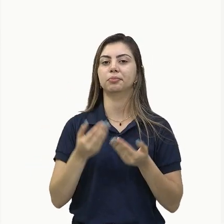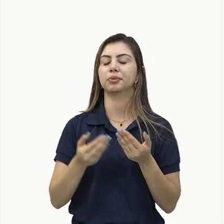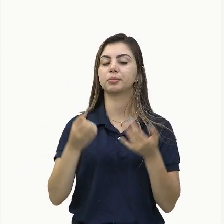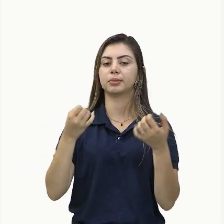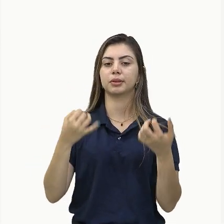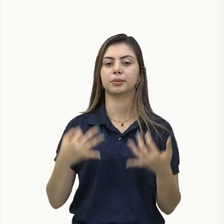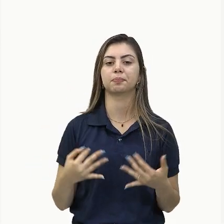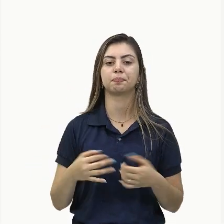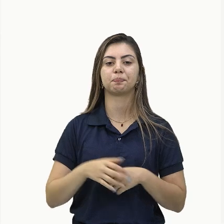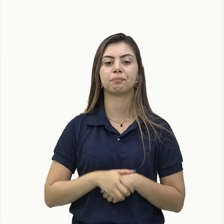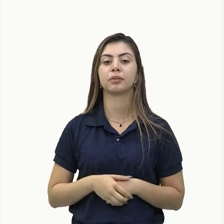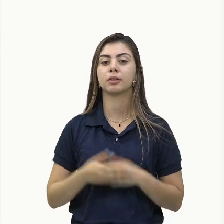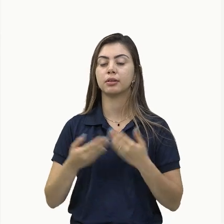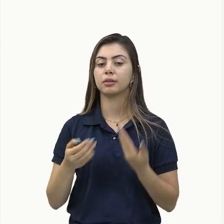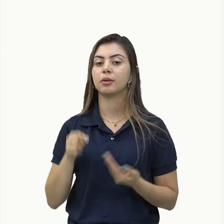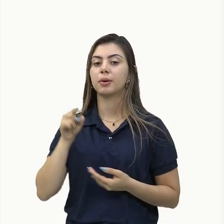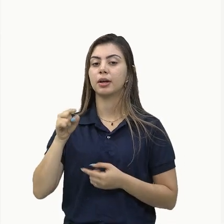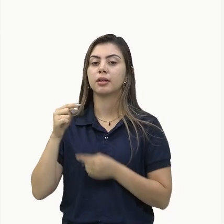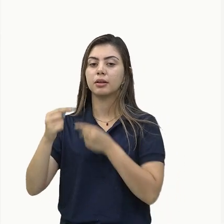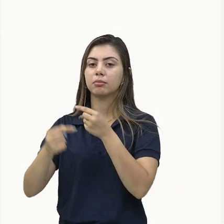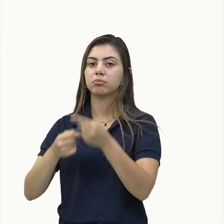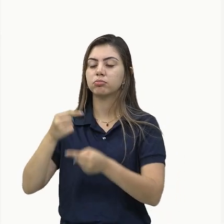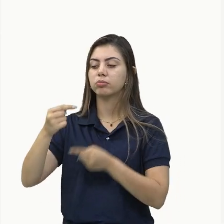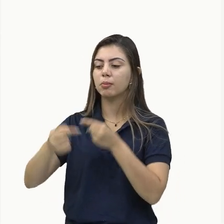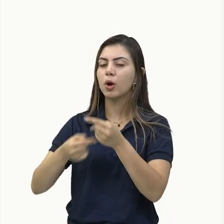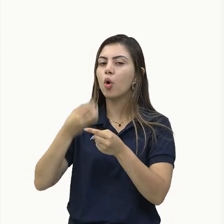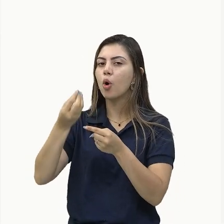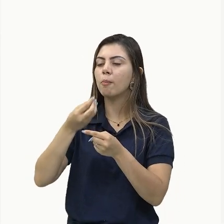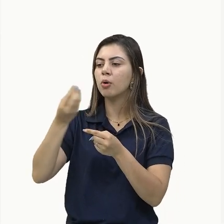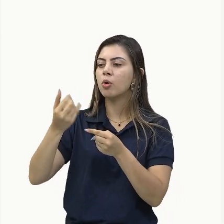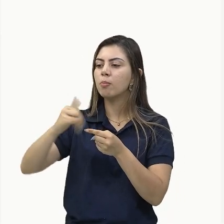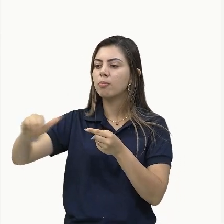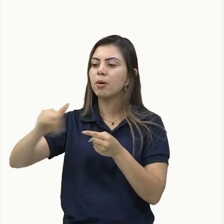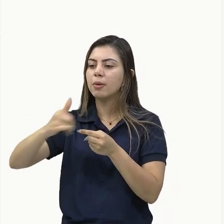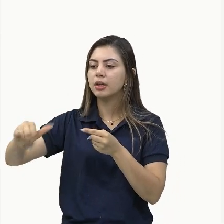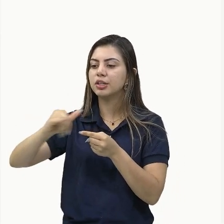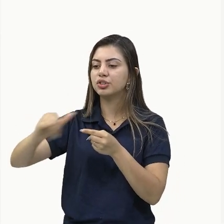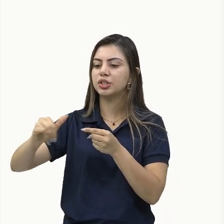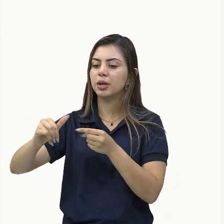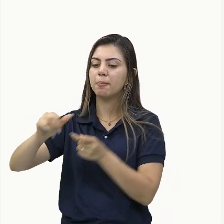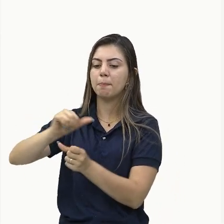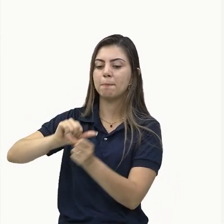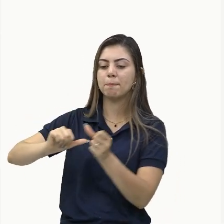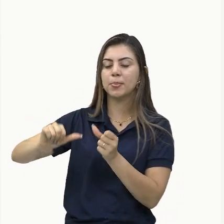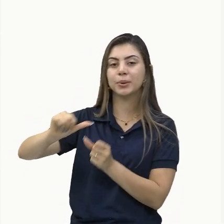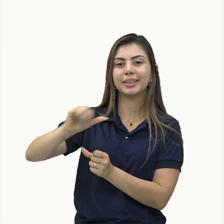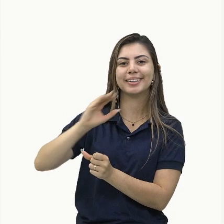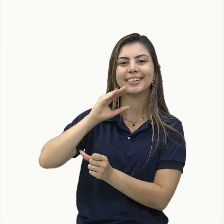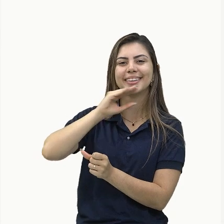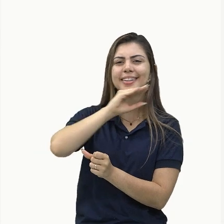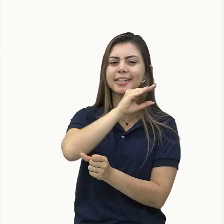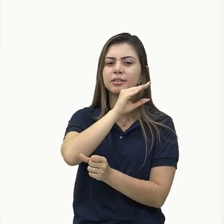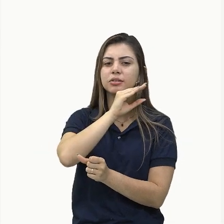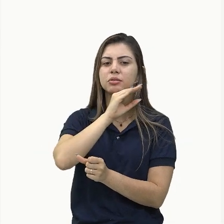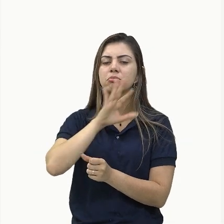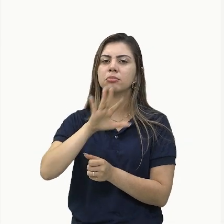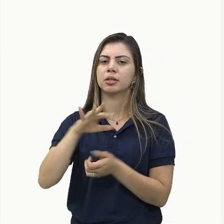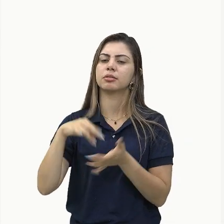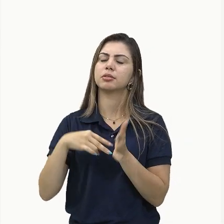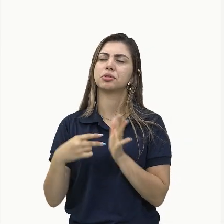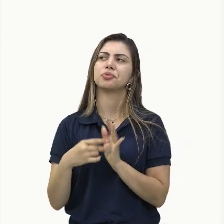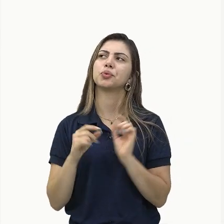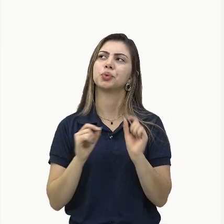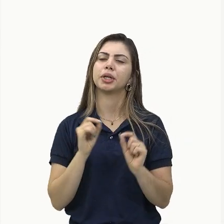elétrica exclusivamente em calor. Olha só a palavra, ó, calor. O que significa dizer